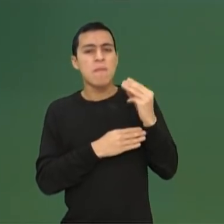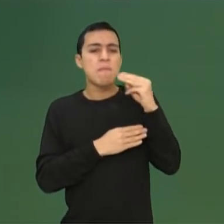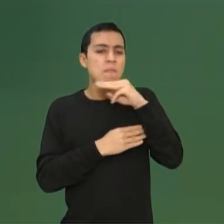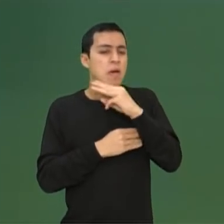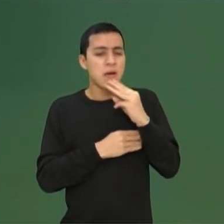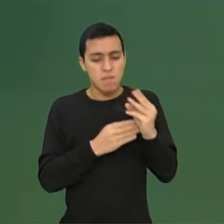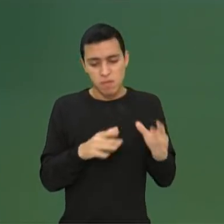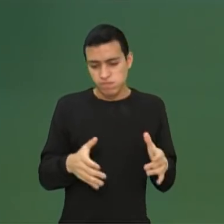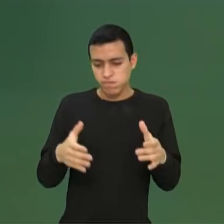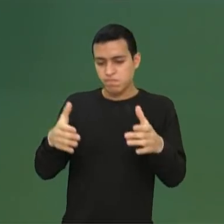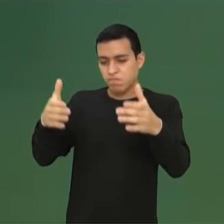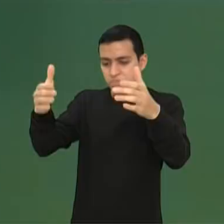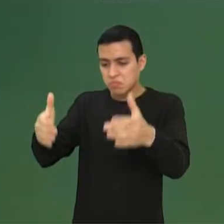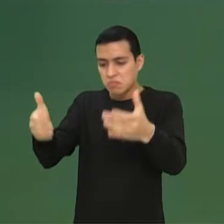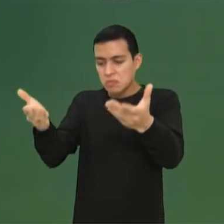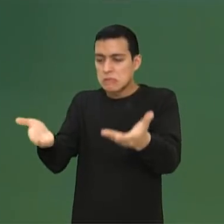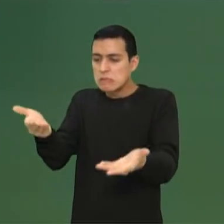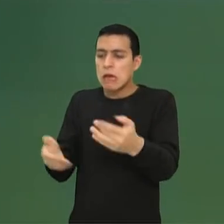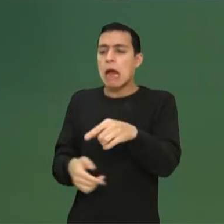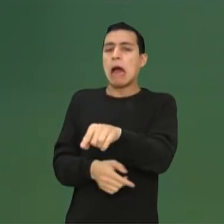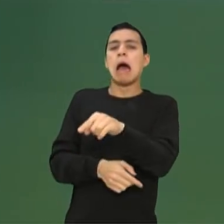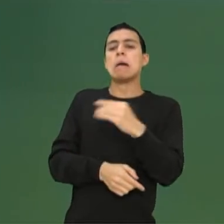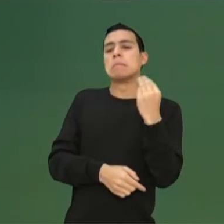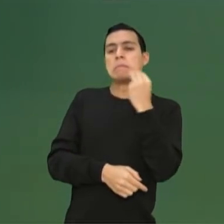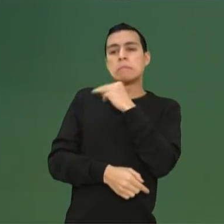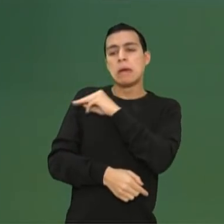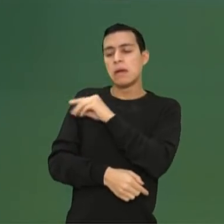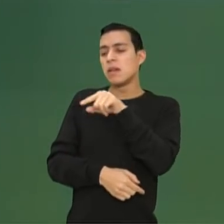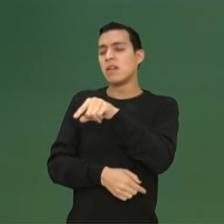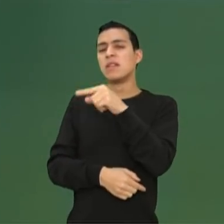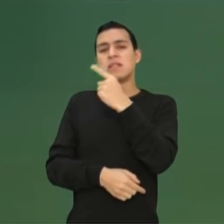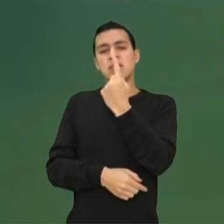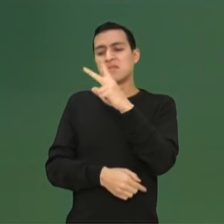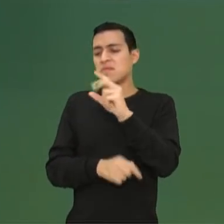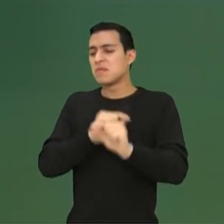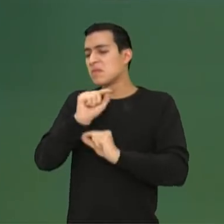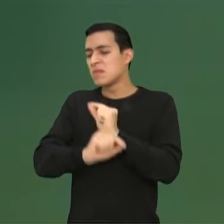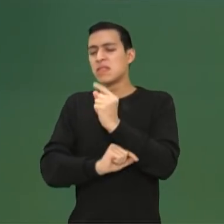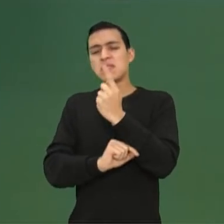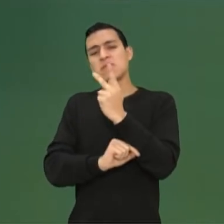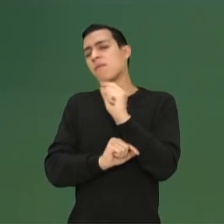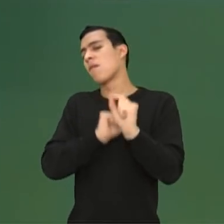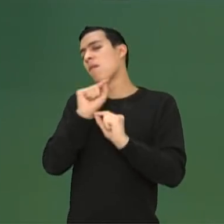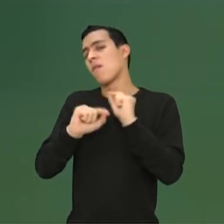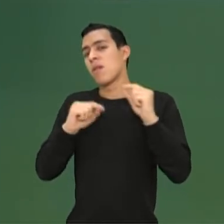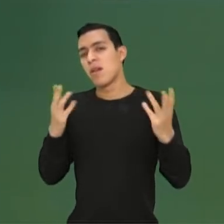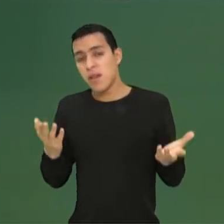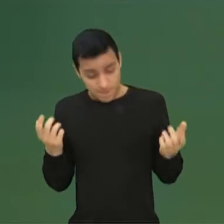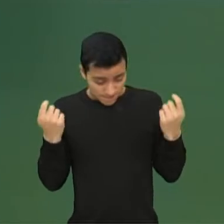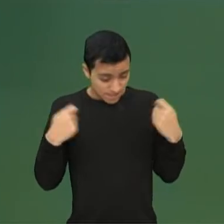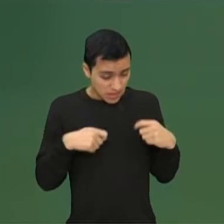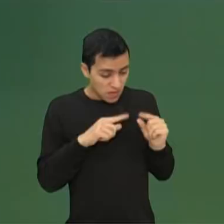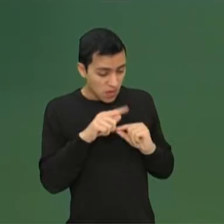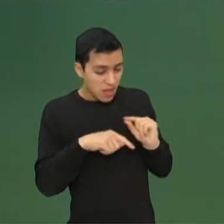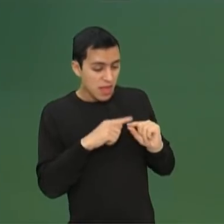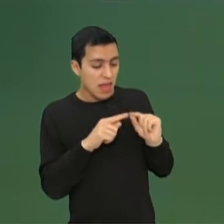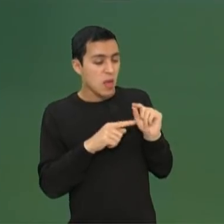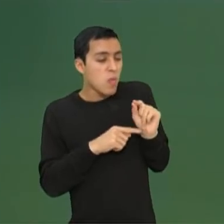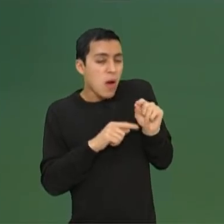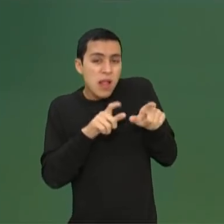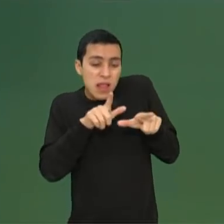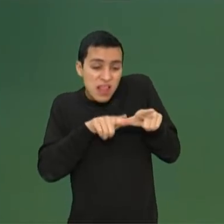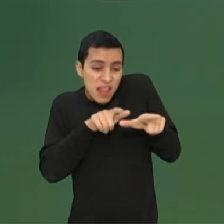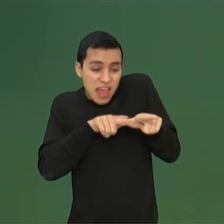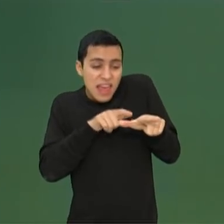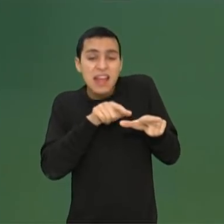balança. Sei lá, um mamão vai pesar 120. Mas 120 o quê? Eu preciso de uma unidade